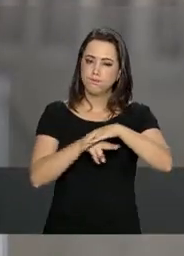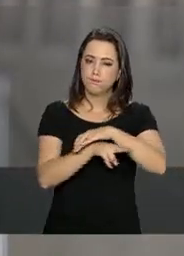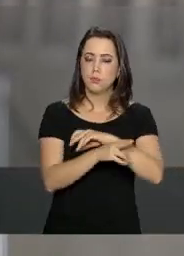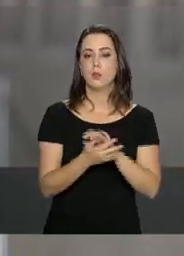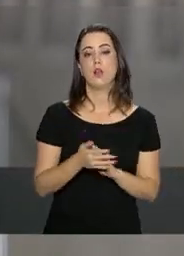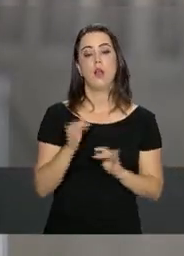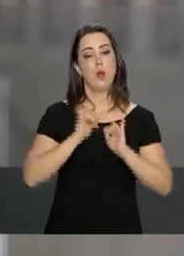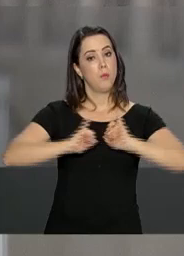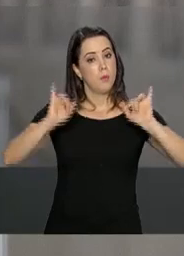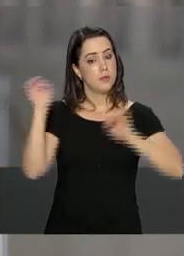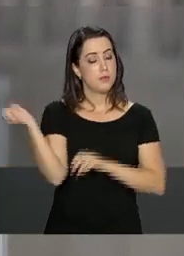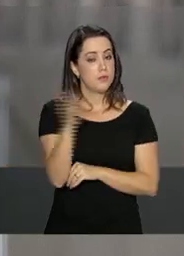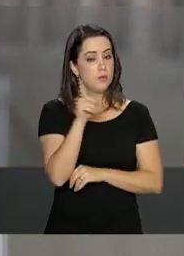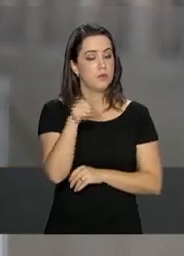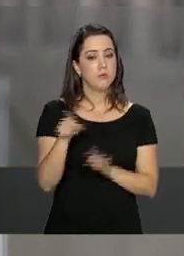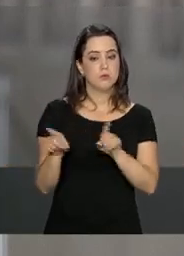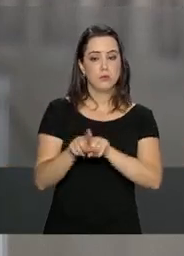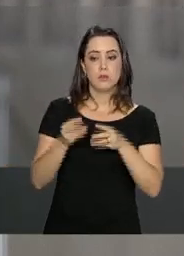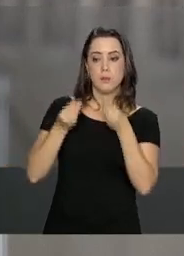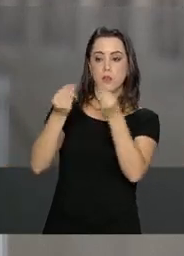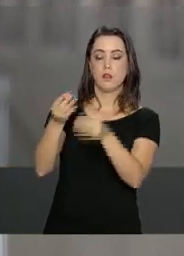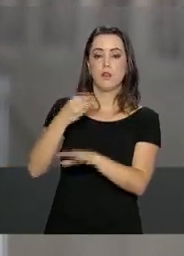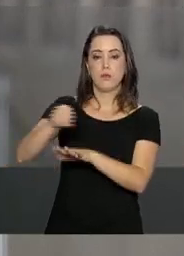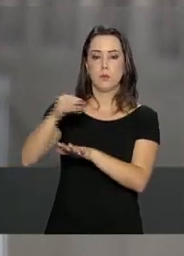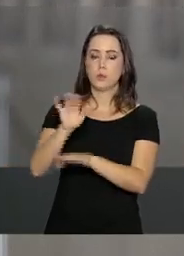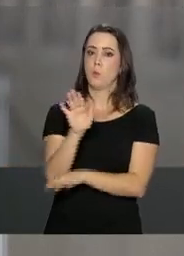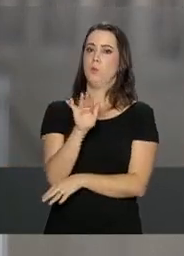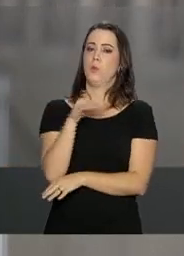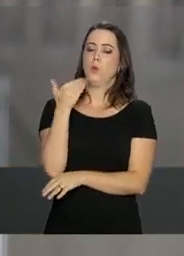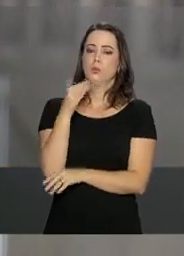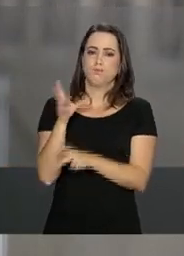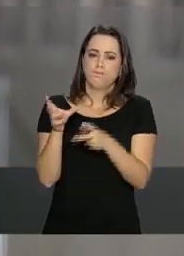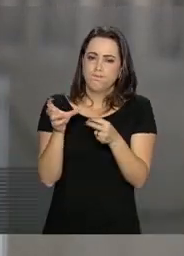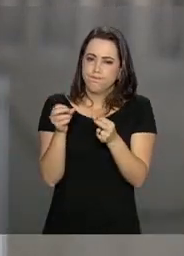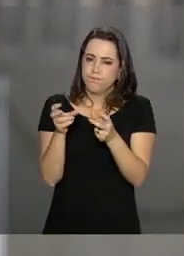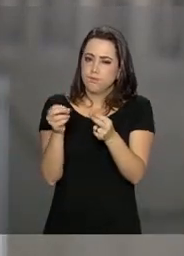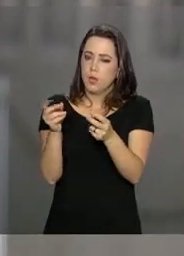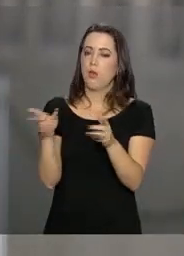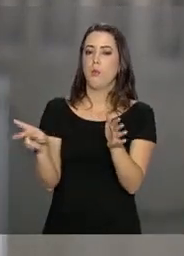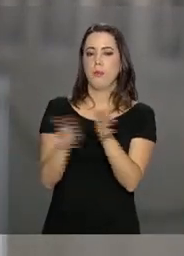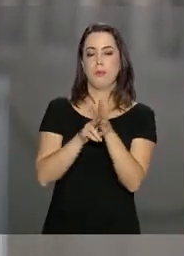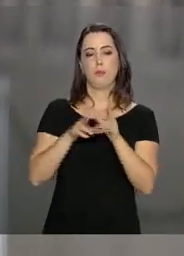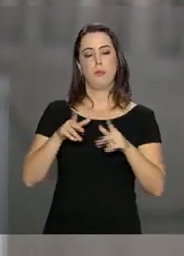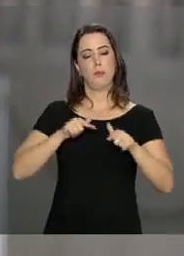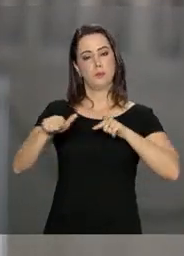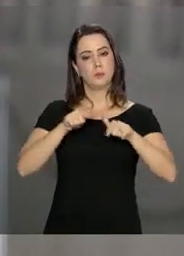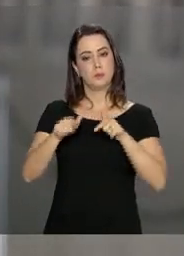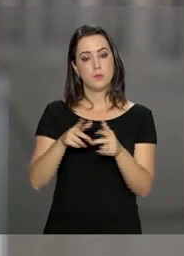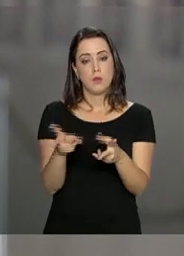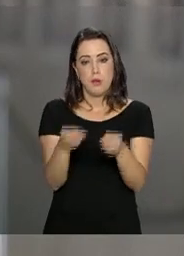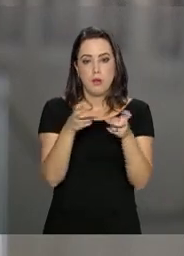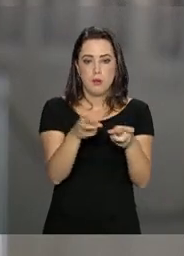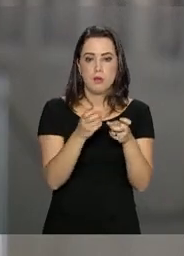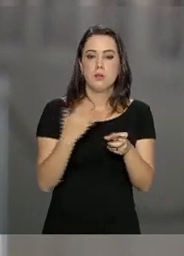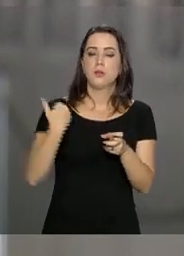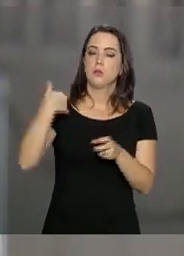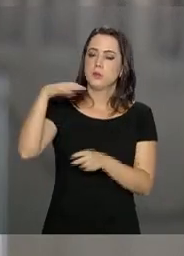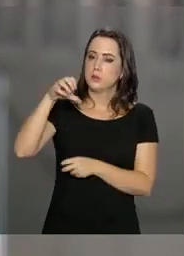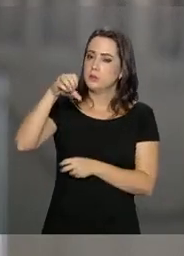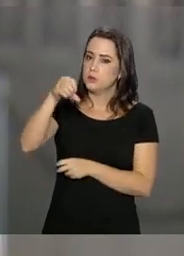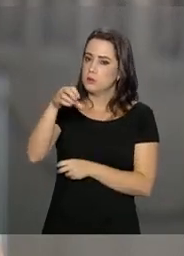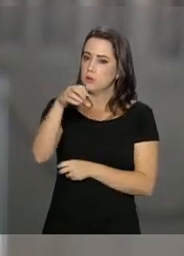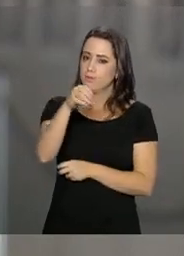e também traz informações sobre as mortes por câncer relacionadas ao trabalho. Foram identificados